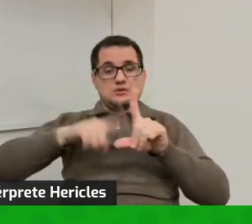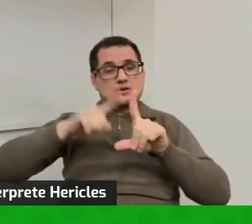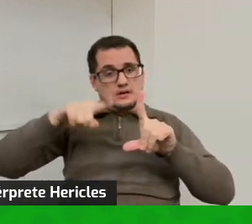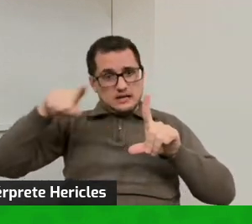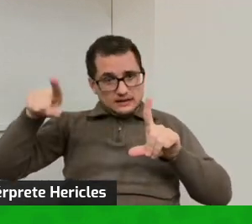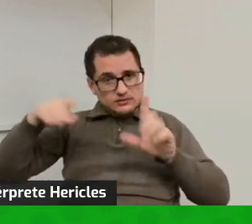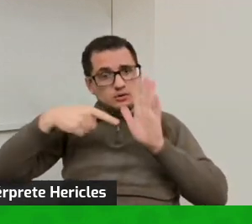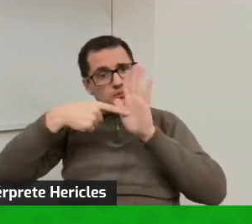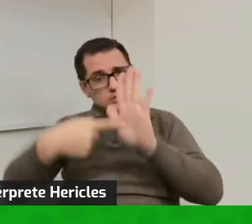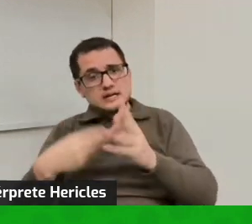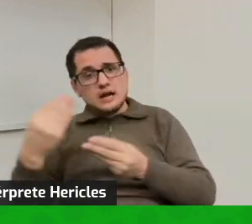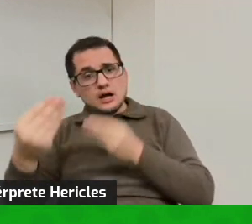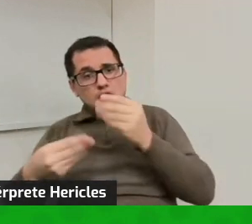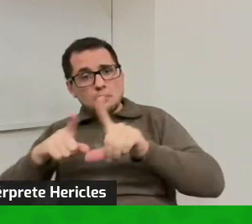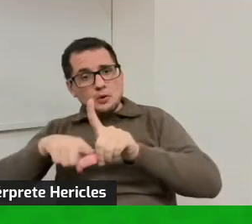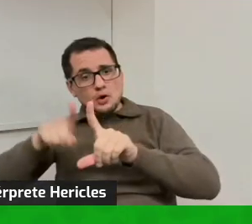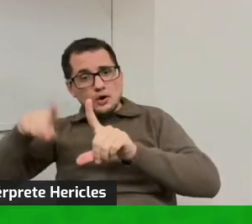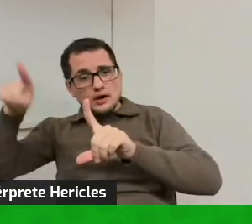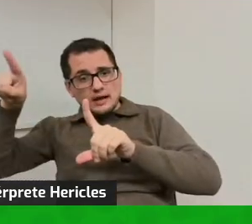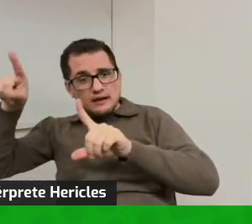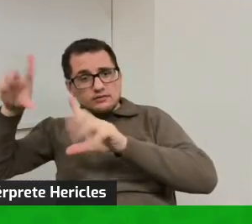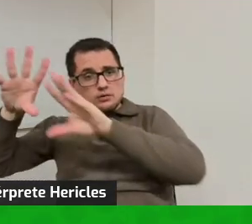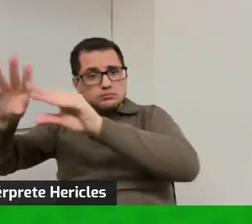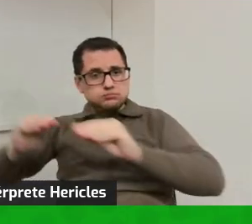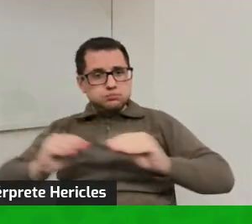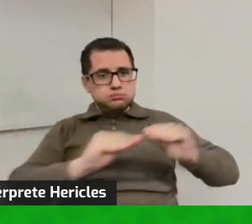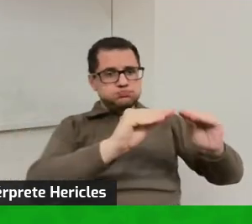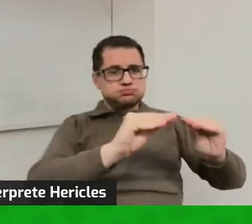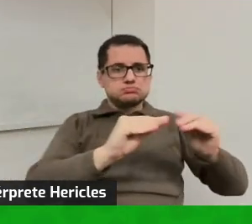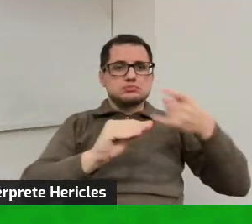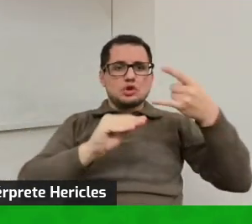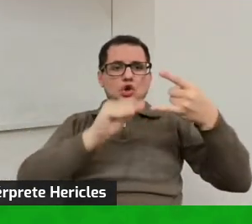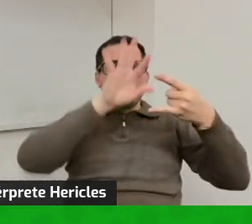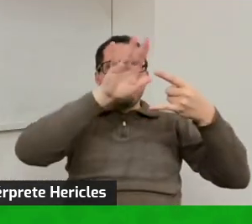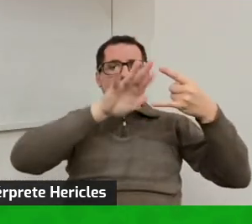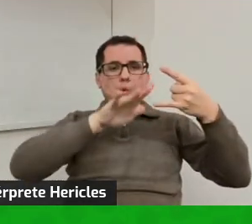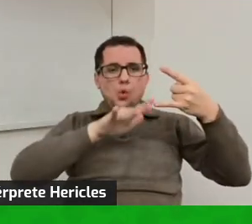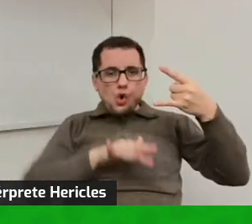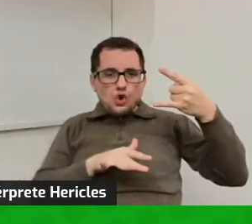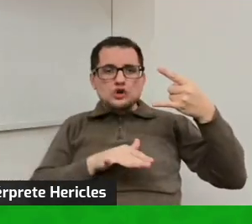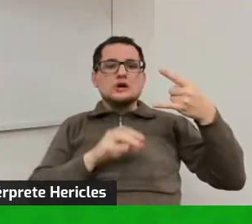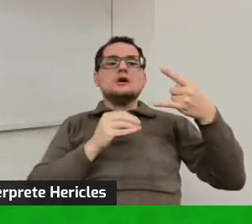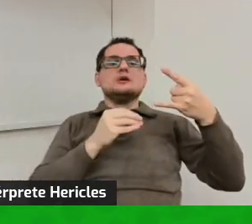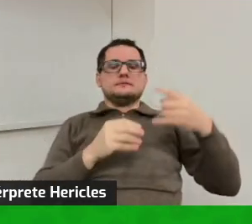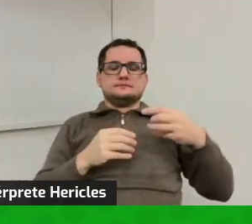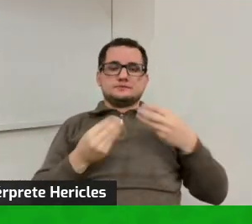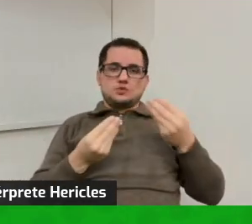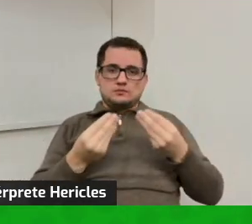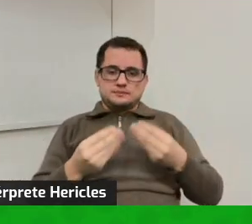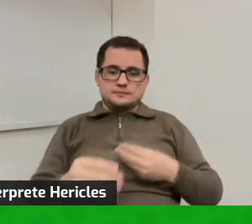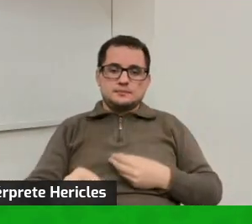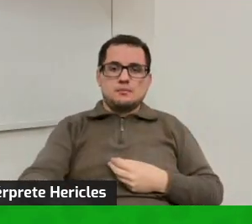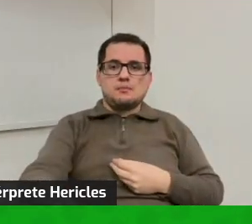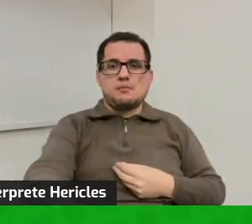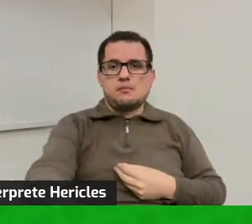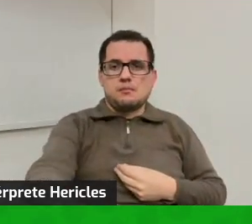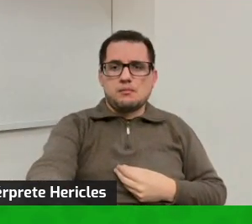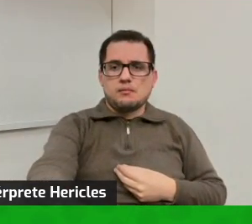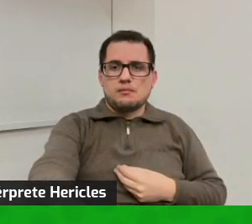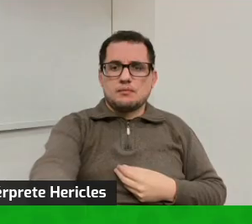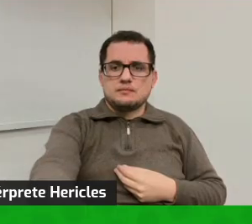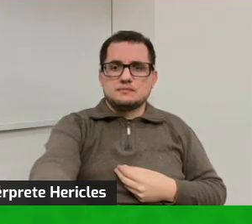os gráficos para dentro do Word e tudo mais. Perfeito. Então, primeiro tema vai ser um fluxo um pouco